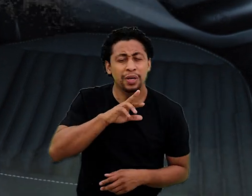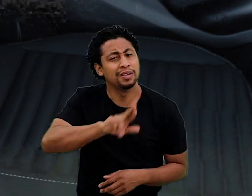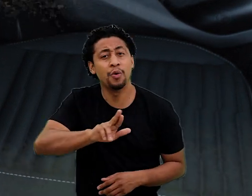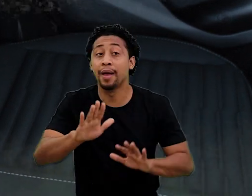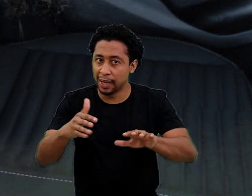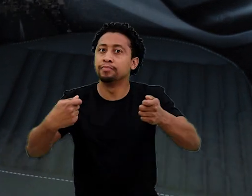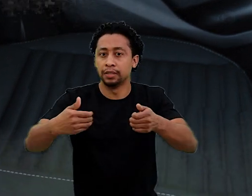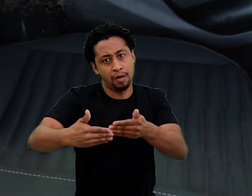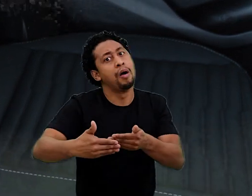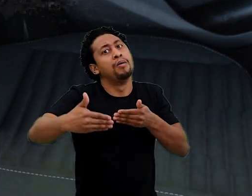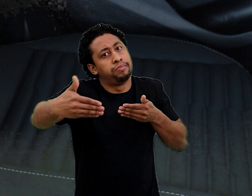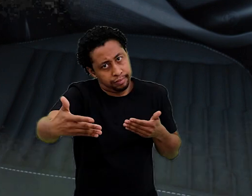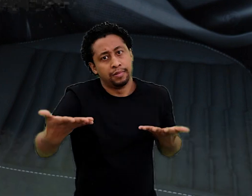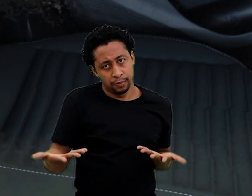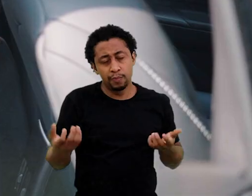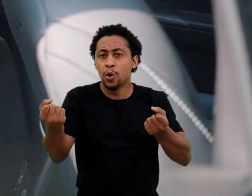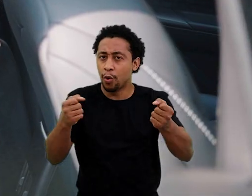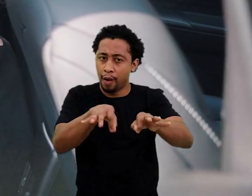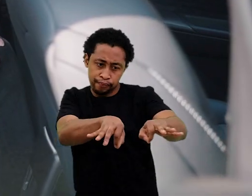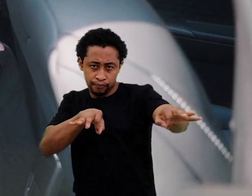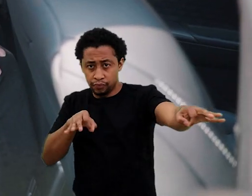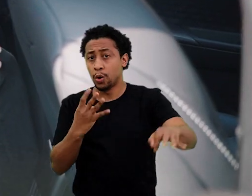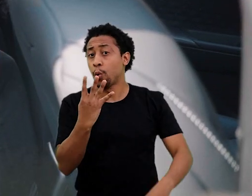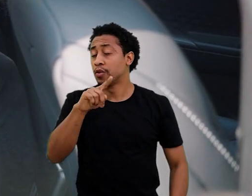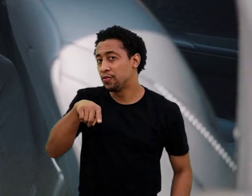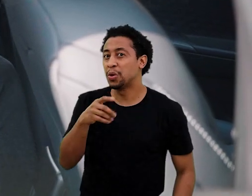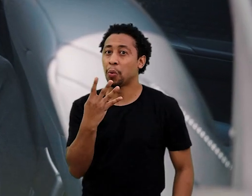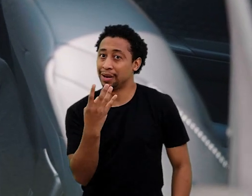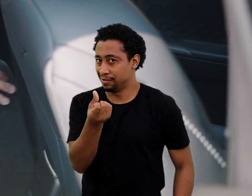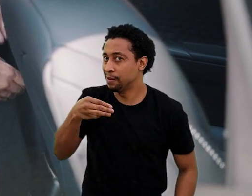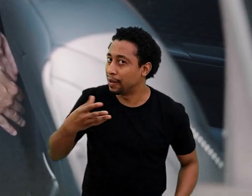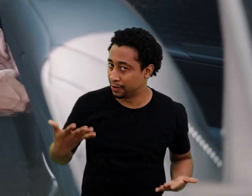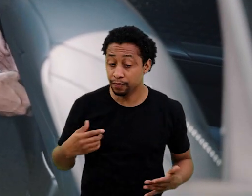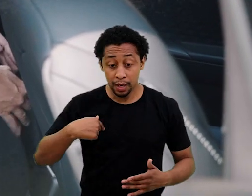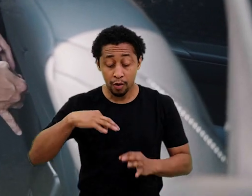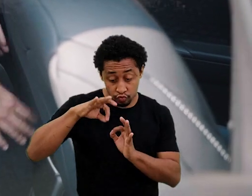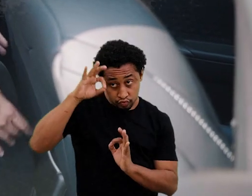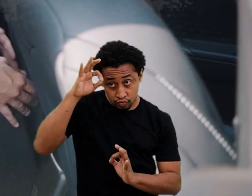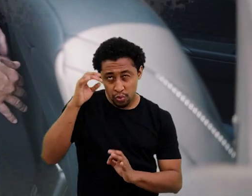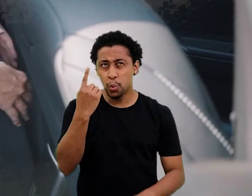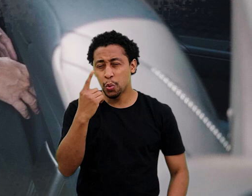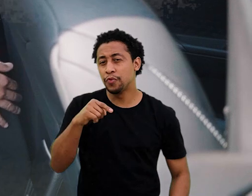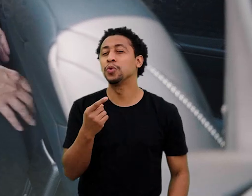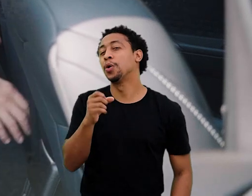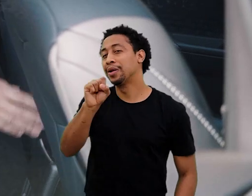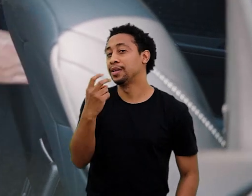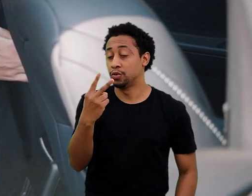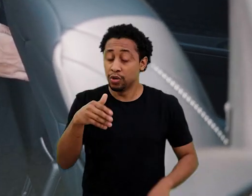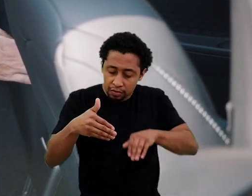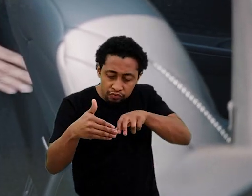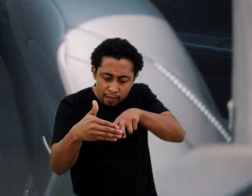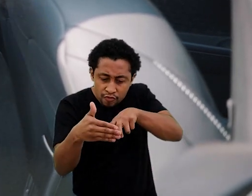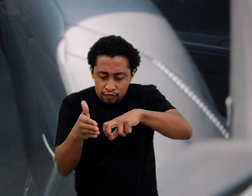que você espera para um veículo de 4,5 metros. Essa é uma observação importante. Eu tenho 1,82 m, tenho aqui uns 4 dedos aqui para os meus joelhos aqui em